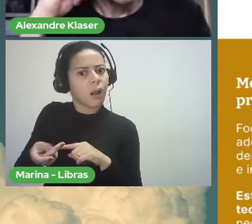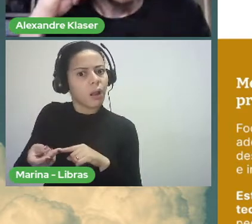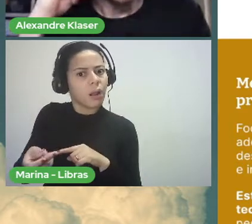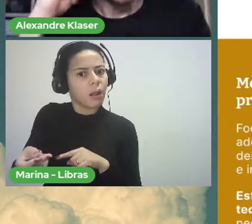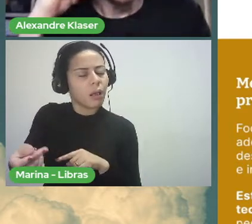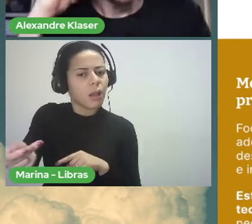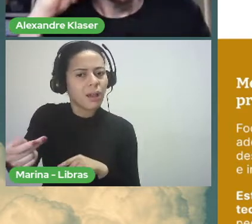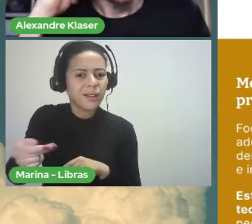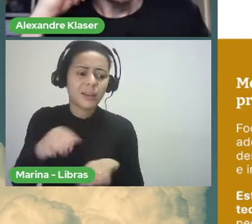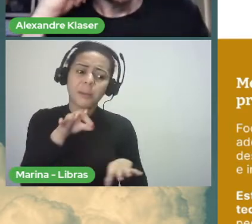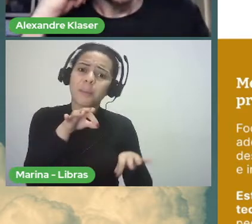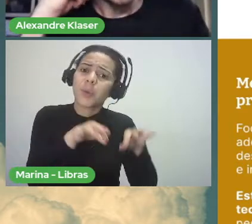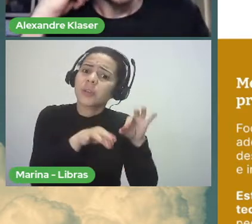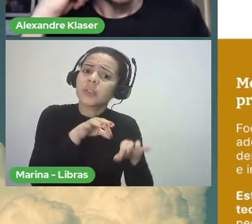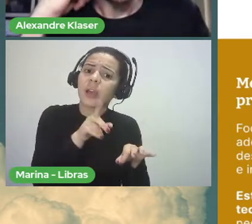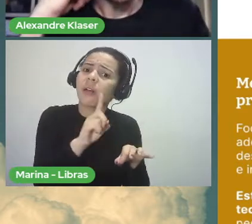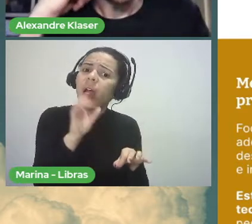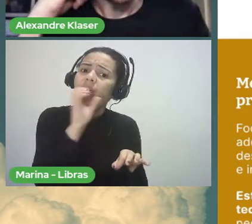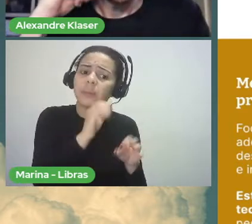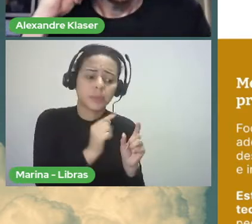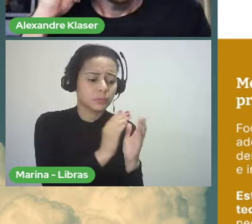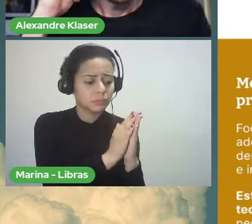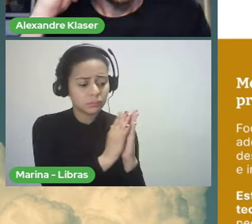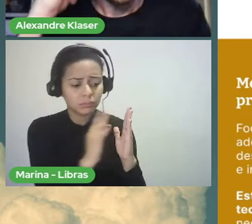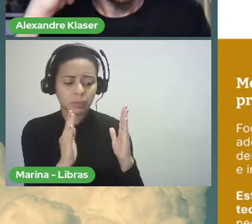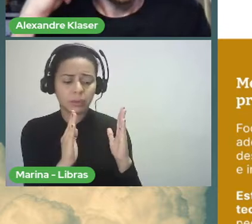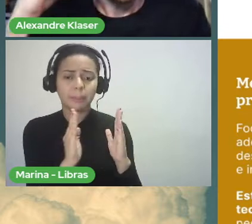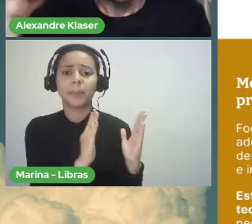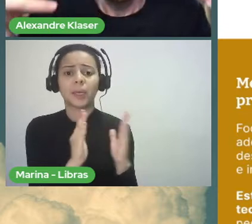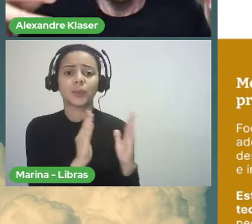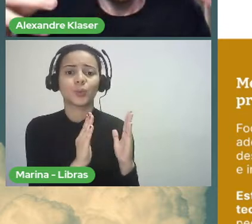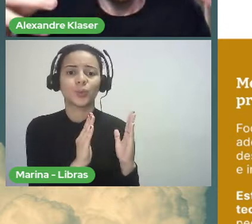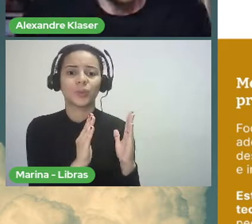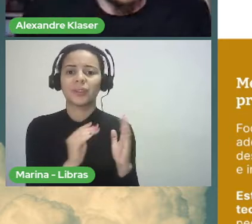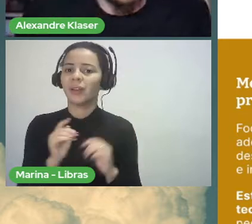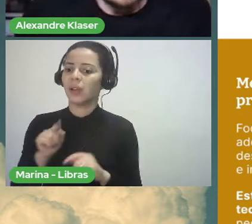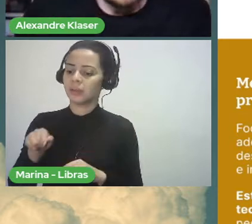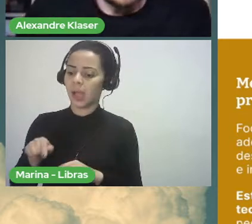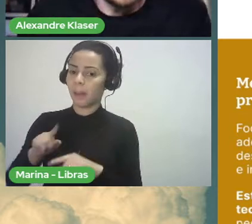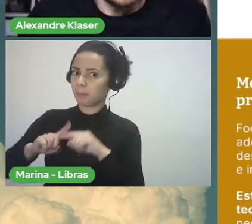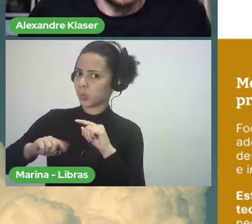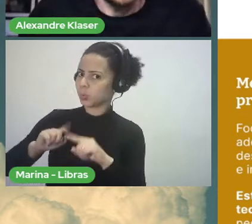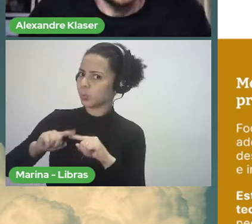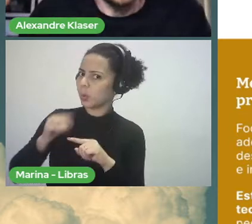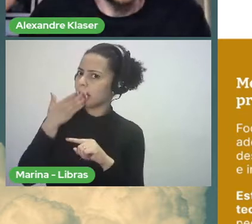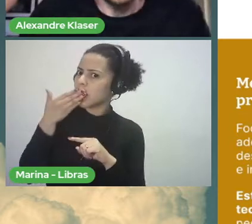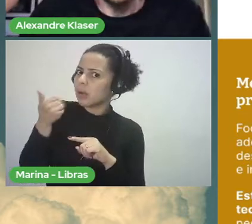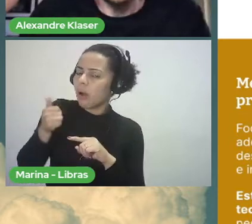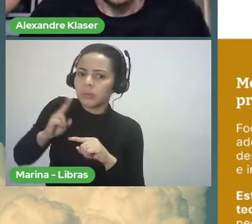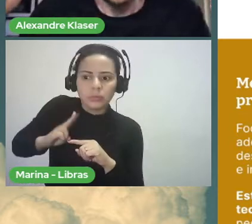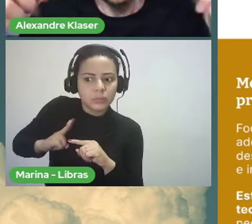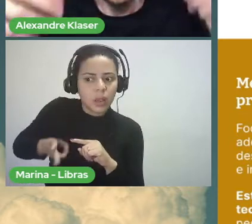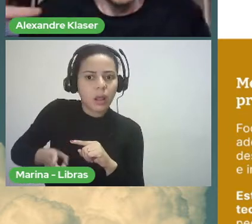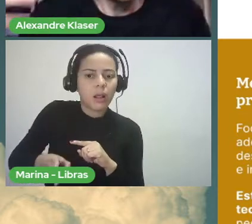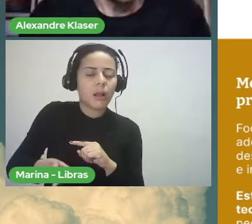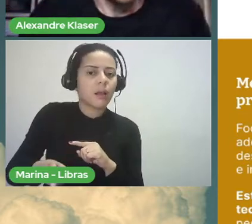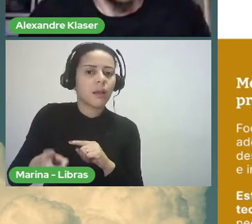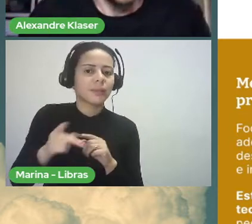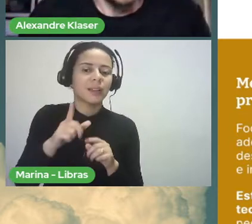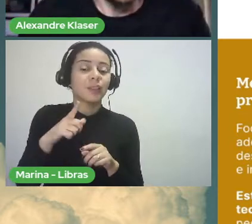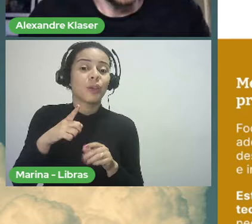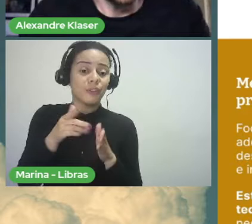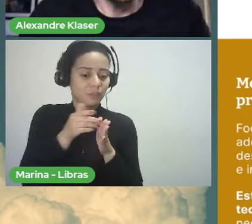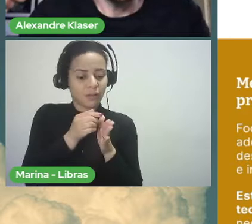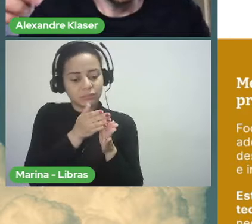tem de entregar valor, de interagir com clientes. Então, assim, um produto não tem fim. Ele geralmente ele existe enquanto